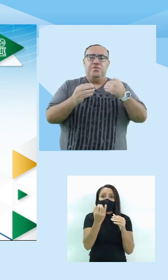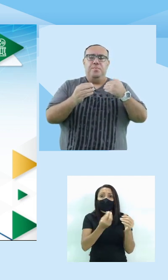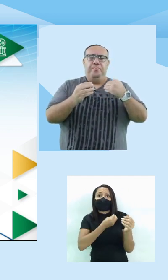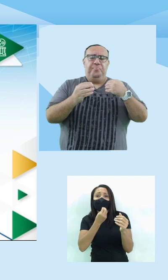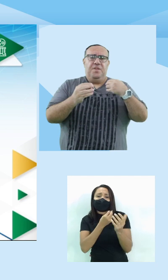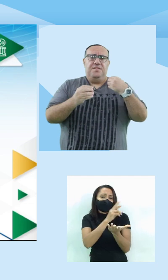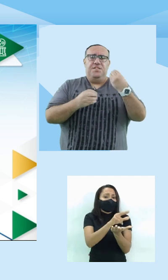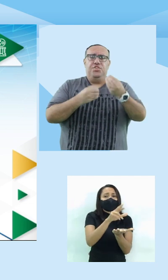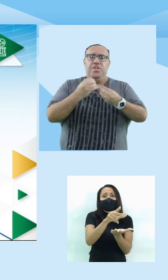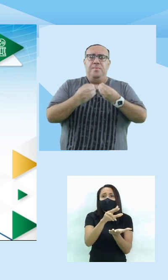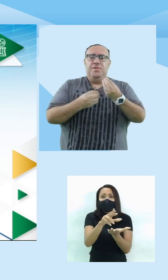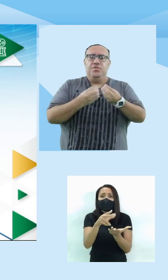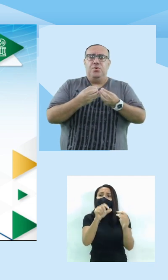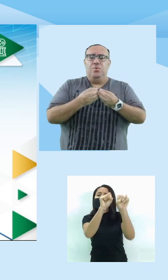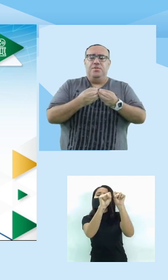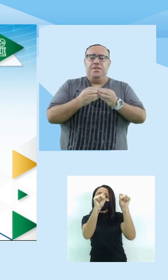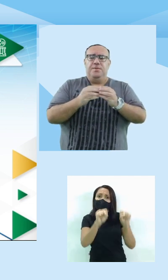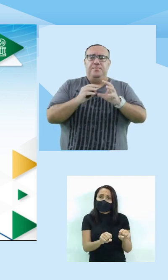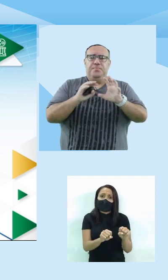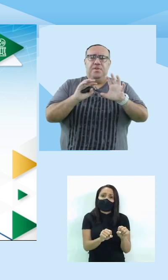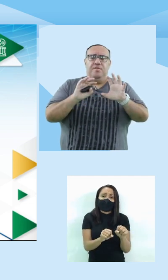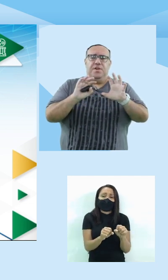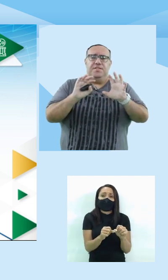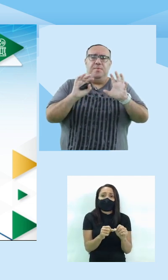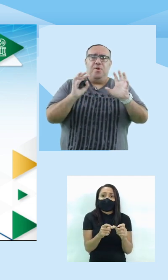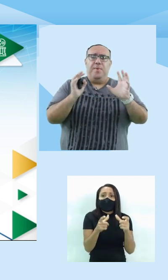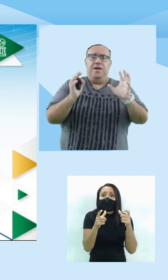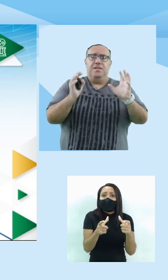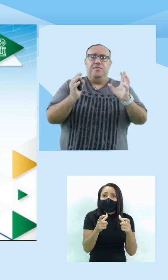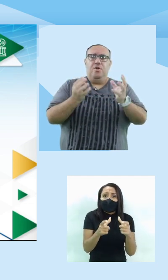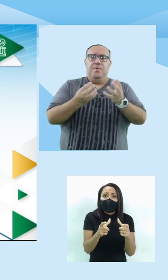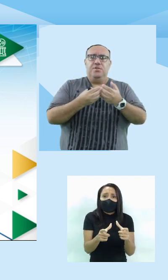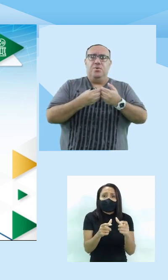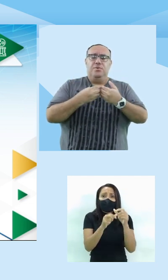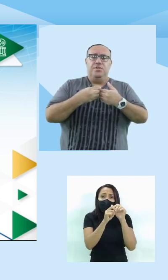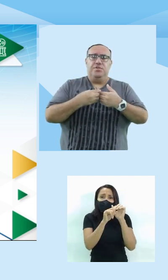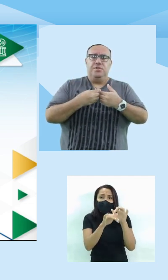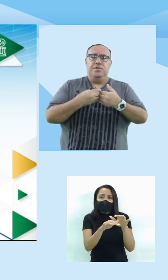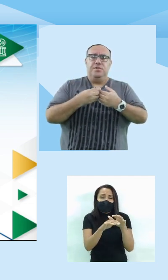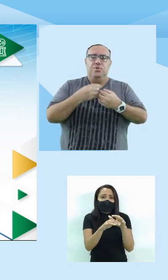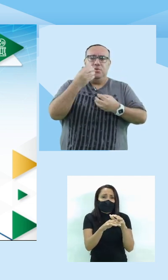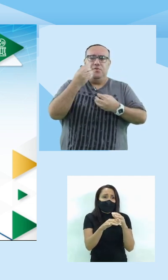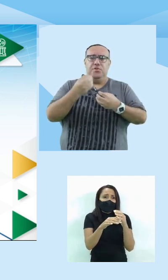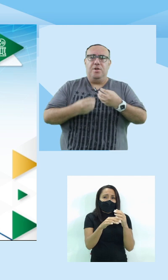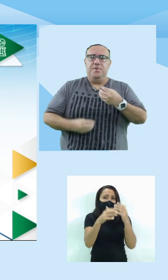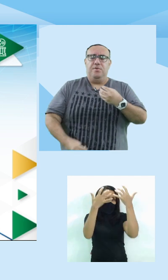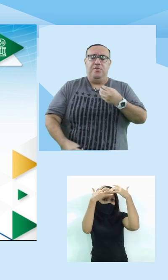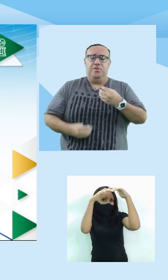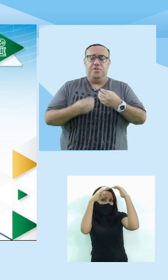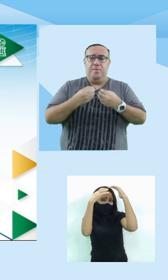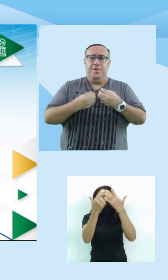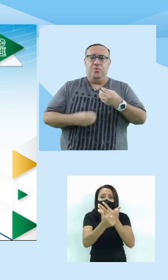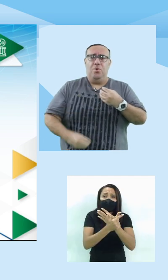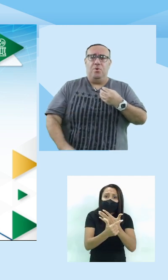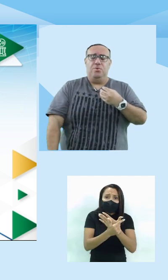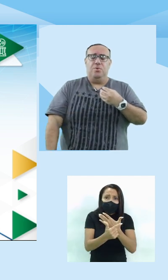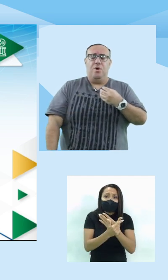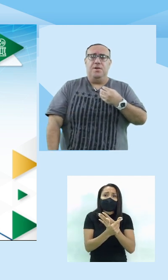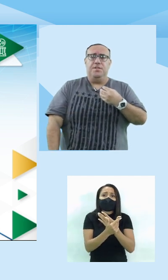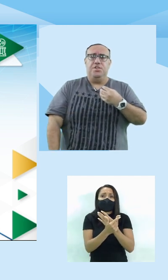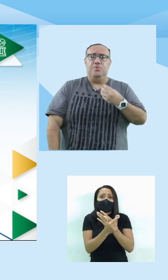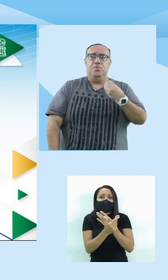vários sistemas onde vai ser propagadas as informações, todo o funcionamento